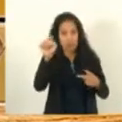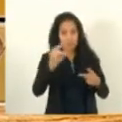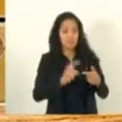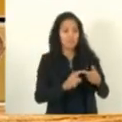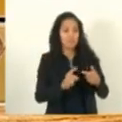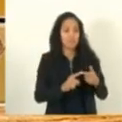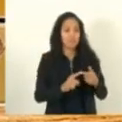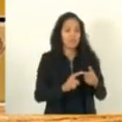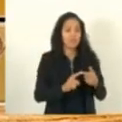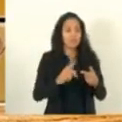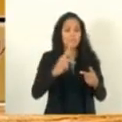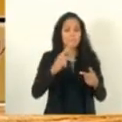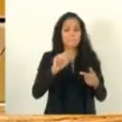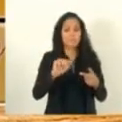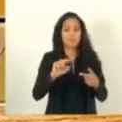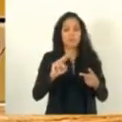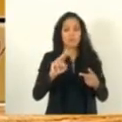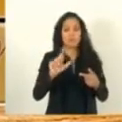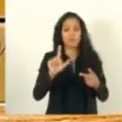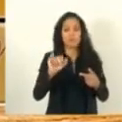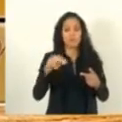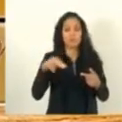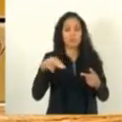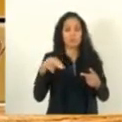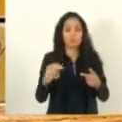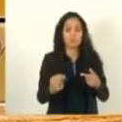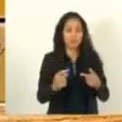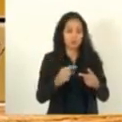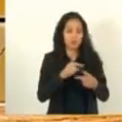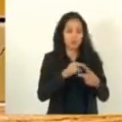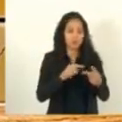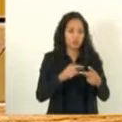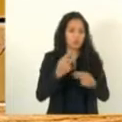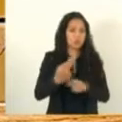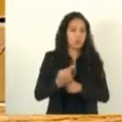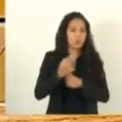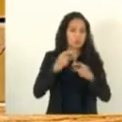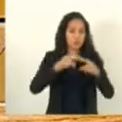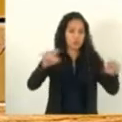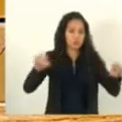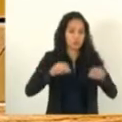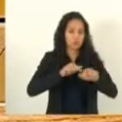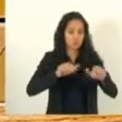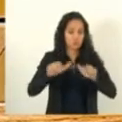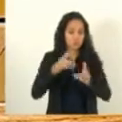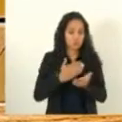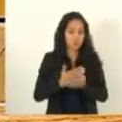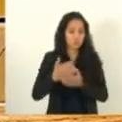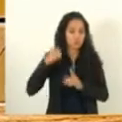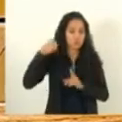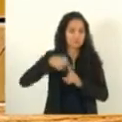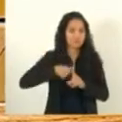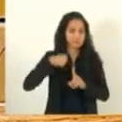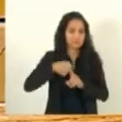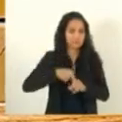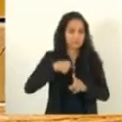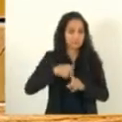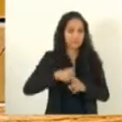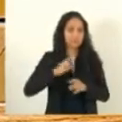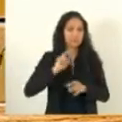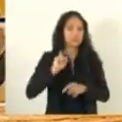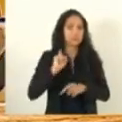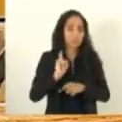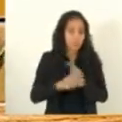E Paulino Vieira de Souza, me procuraram lá no escritório Bento Ferreira, a gente começou uma luta.